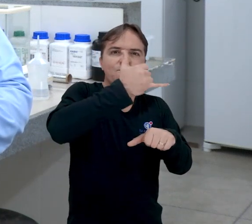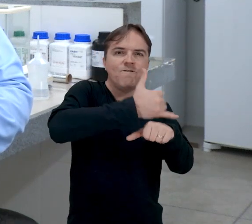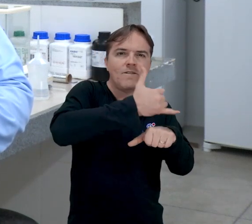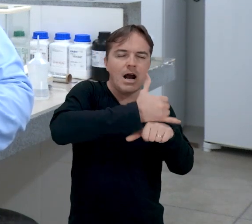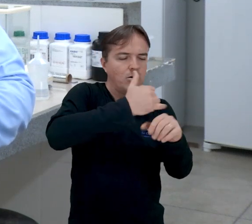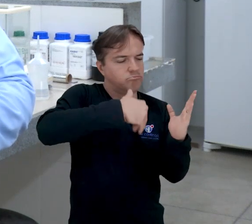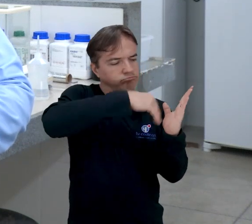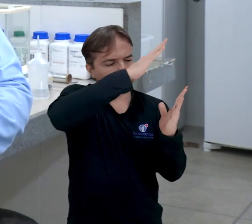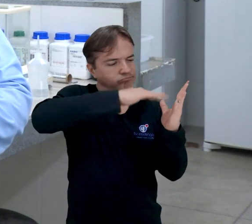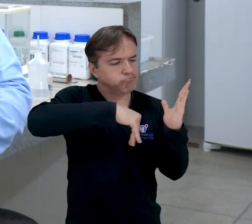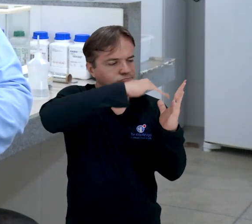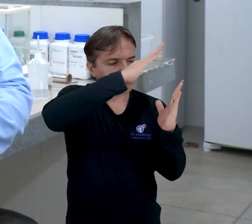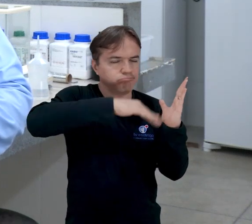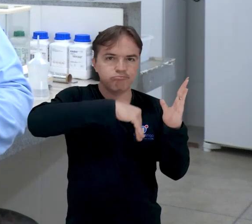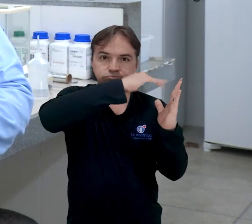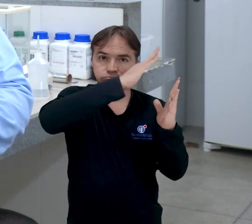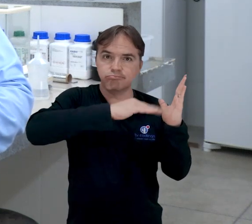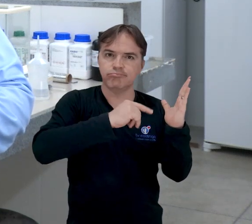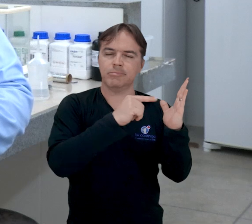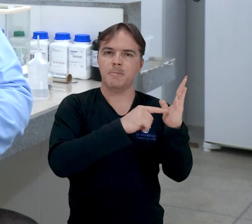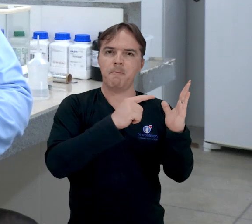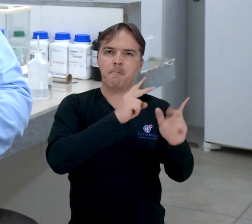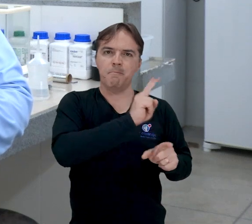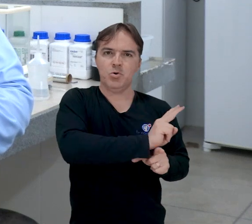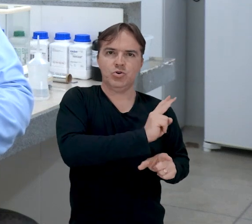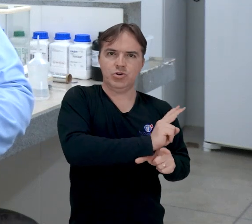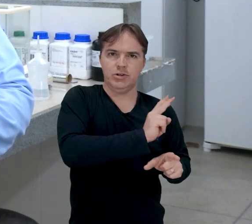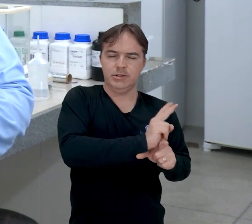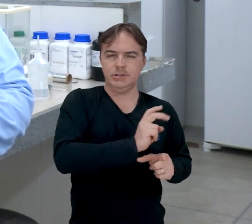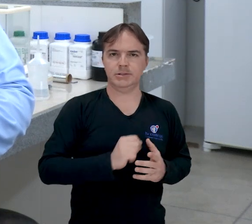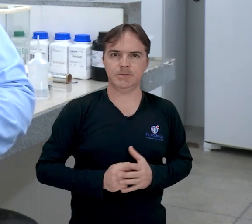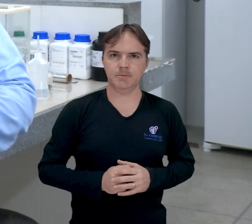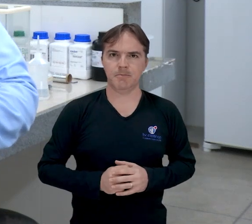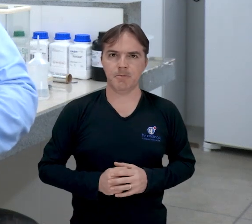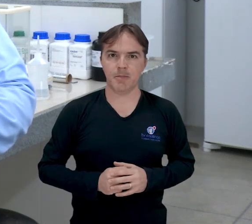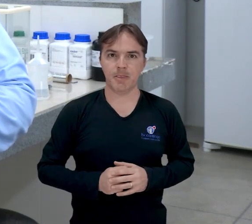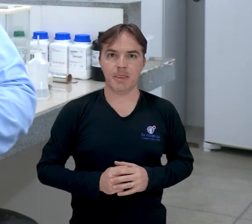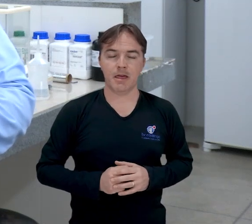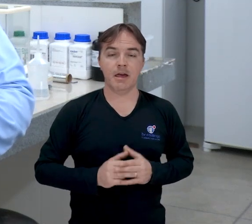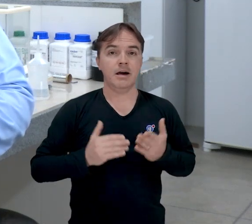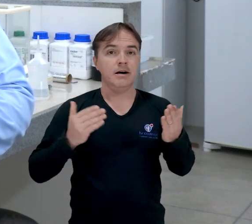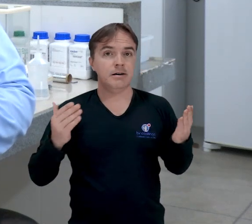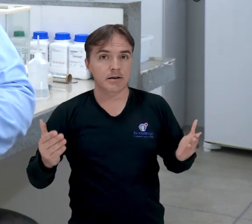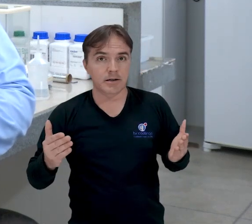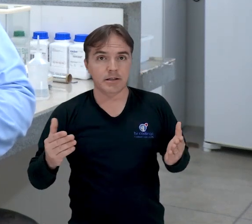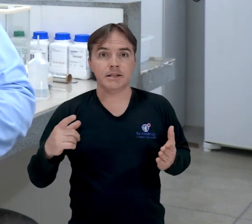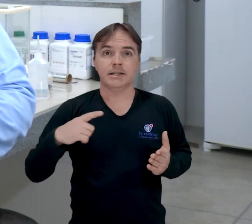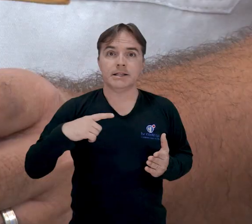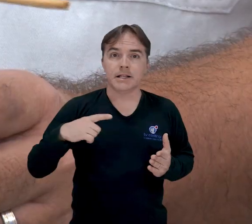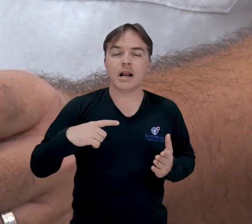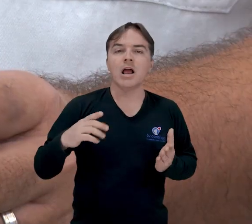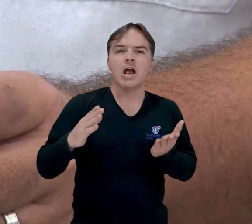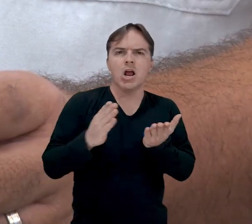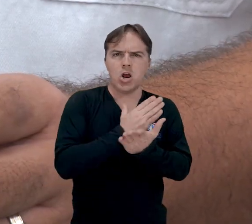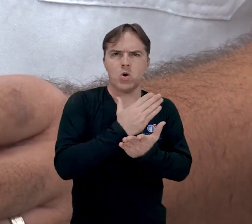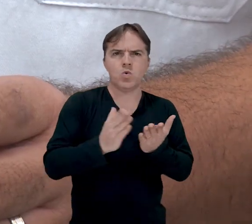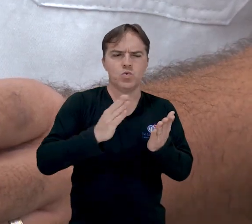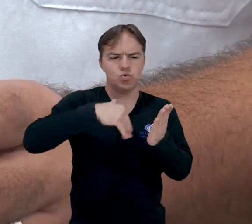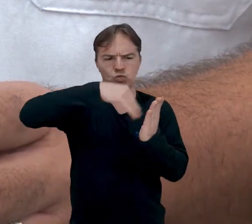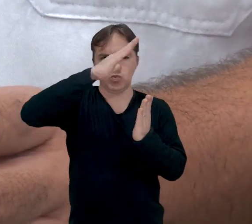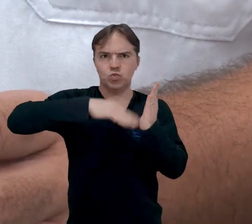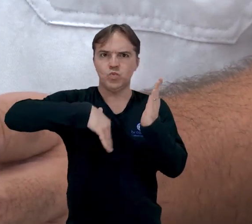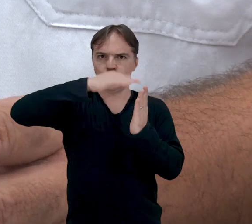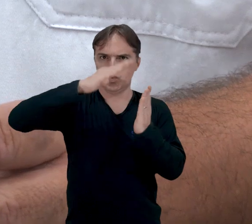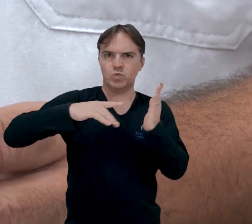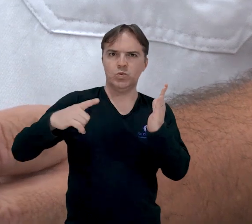condutor, que foi o polipirrol, que era um sistema muito atraente do ponto de vista eletrostático para a formação de